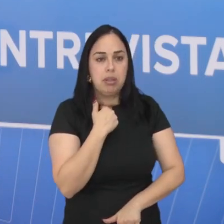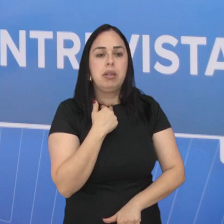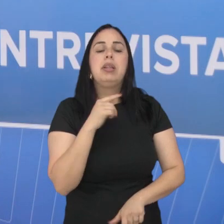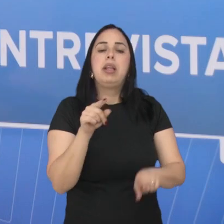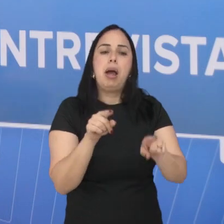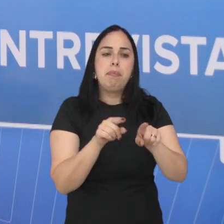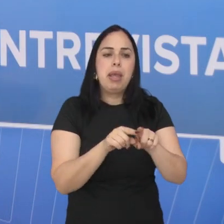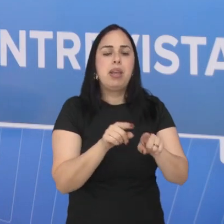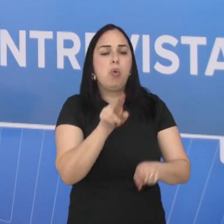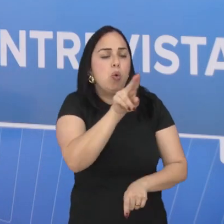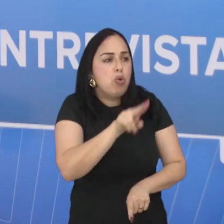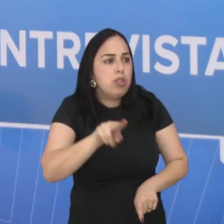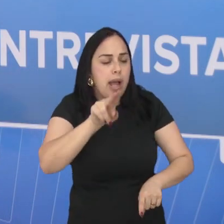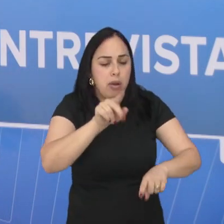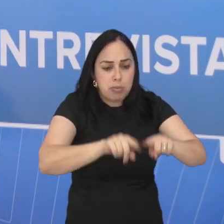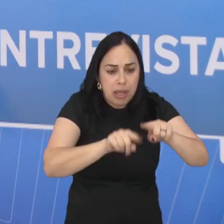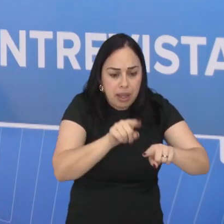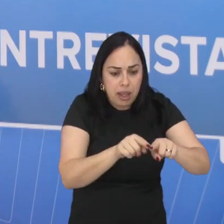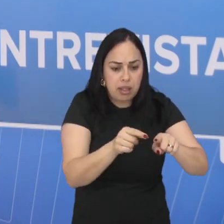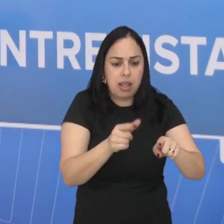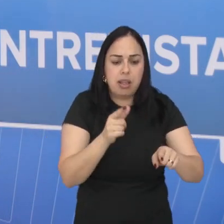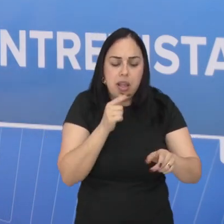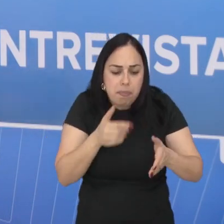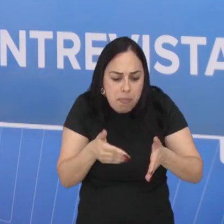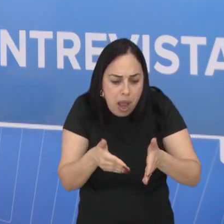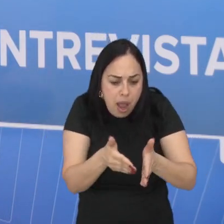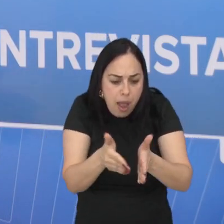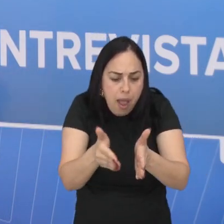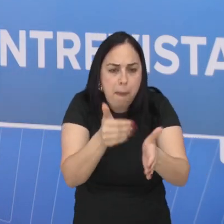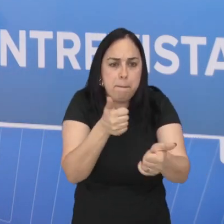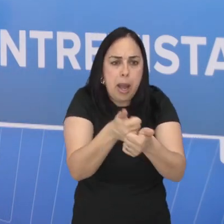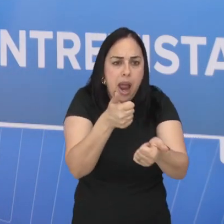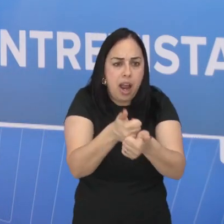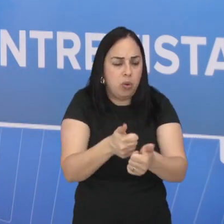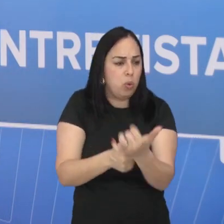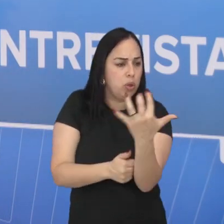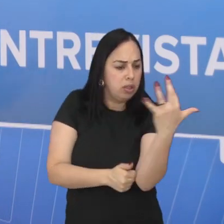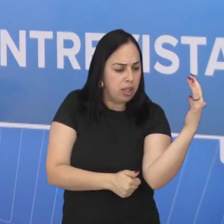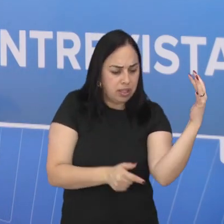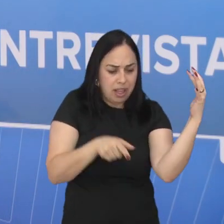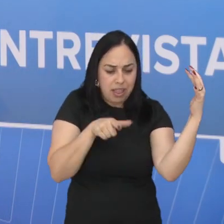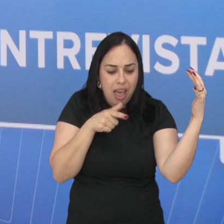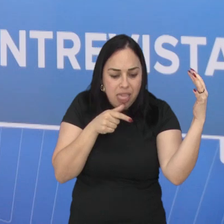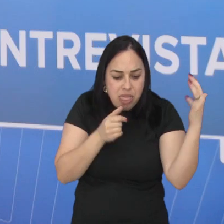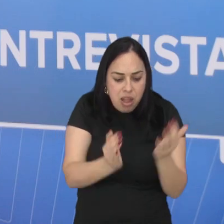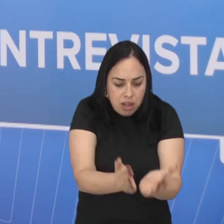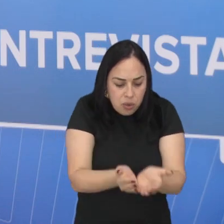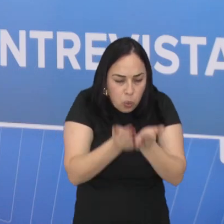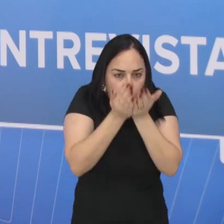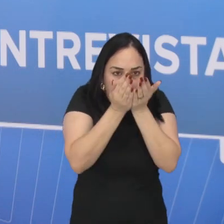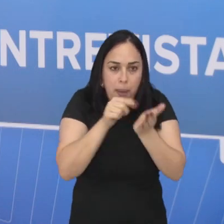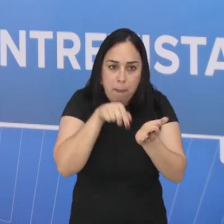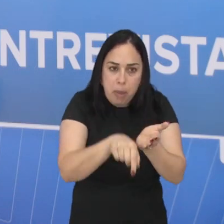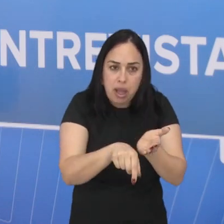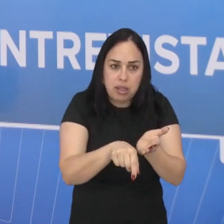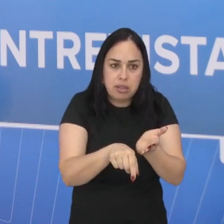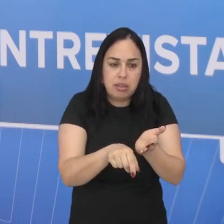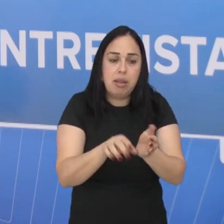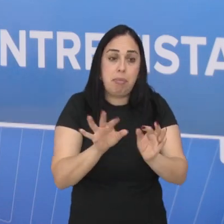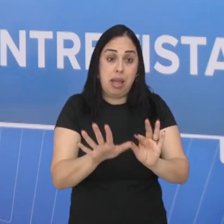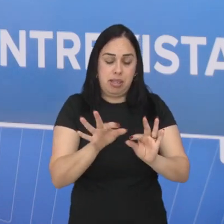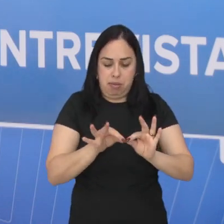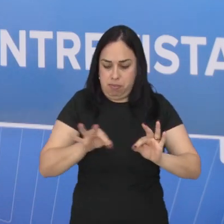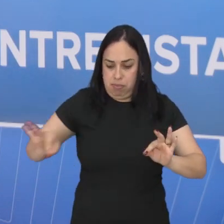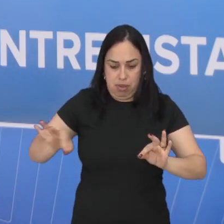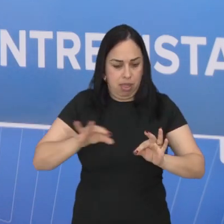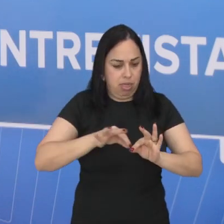dos recursos hídricos que existem, então, a partir da margem dos rios, do afloramento de água das nascentes, que se define um